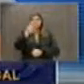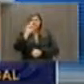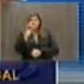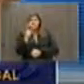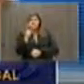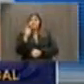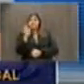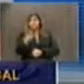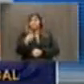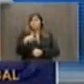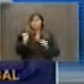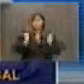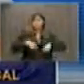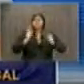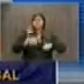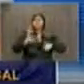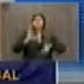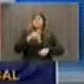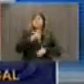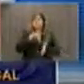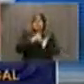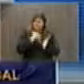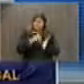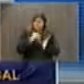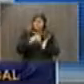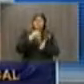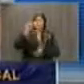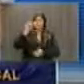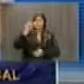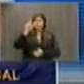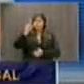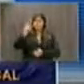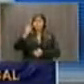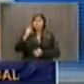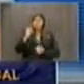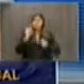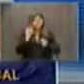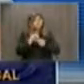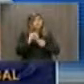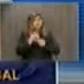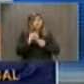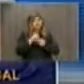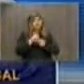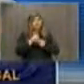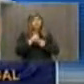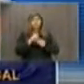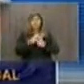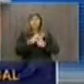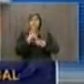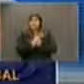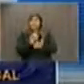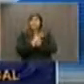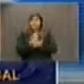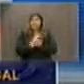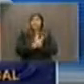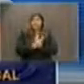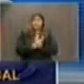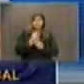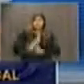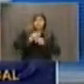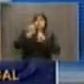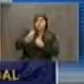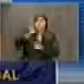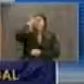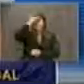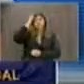disso, estava cadastrada no Bolsa Família. Então, essas situações acontecem porque as coisas são organizadas dessa maneira, a favorecer pessoas que não têm nada a ver,